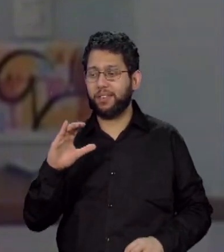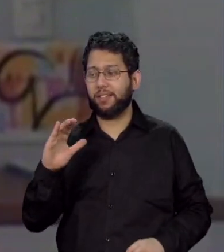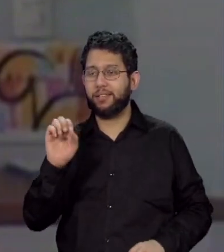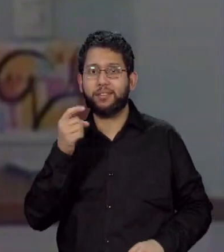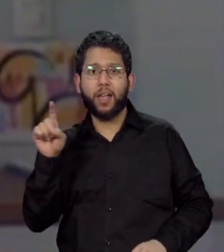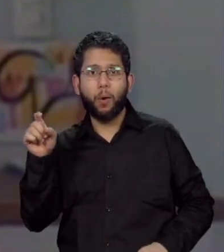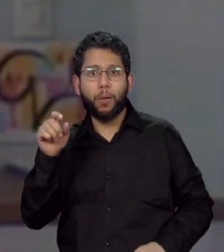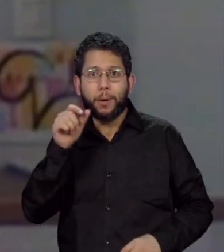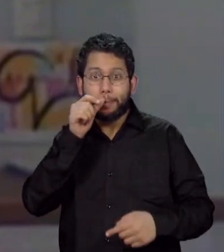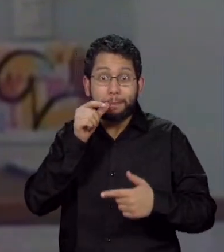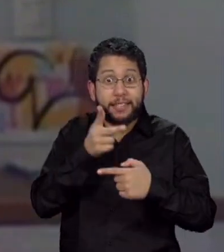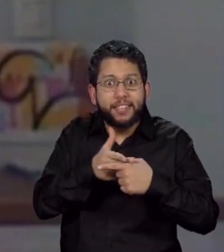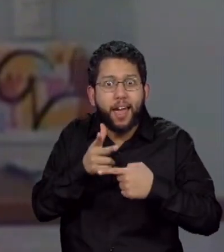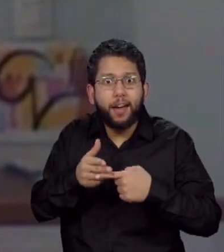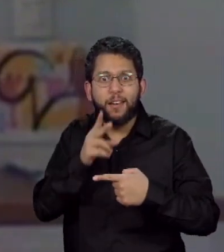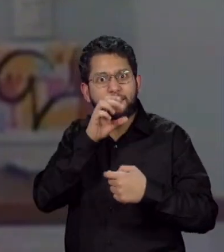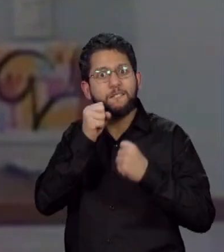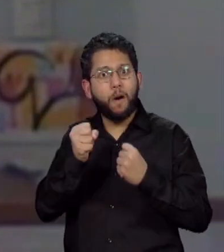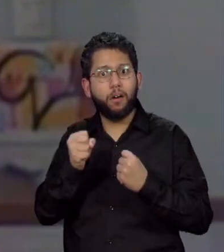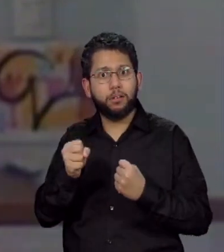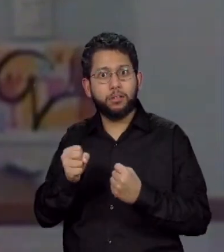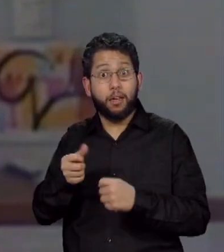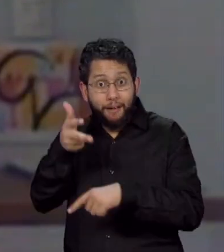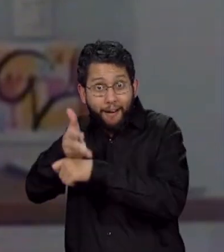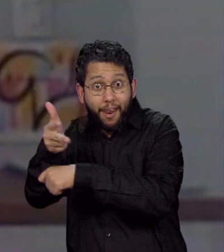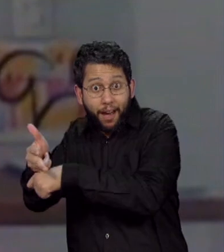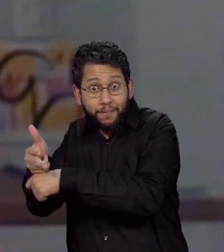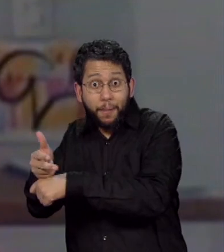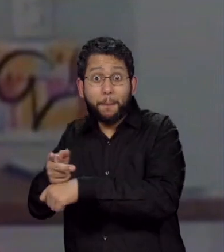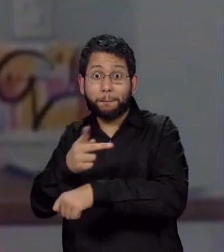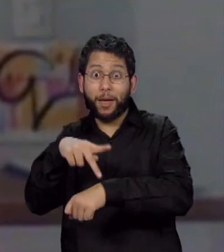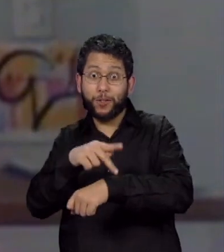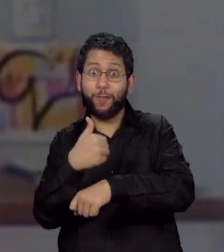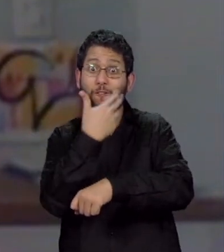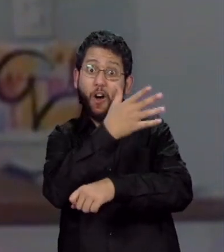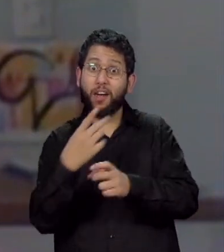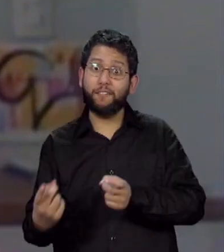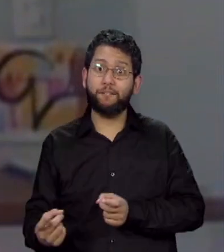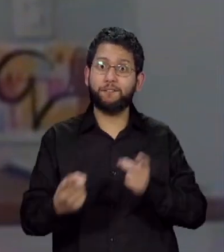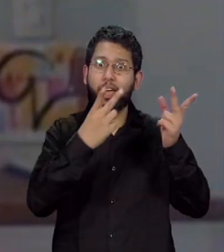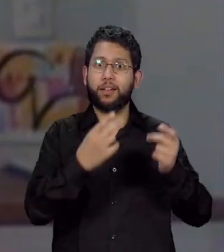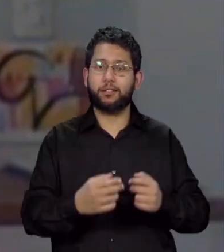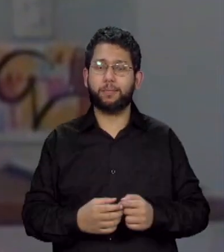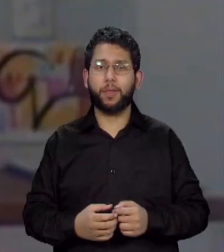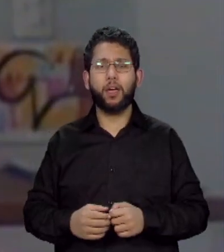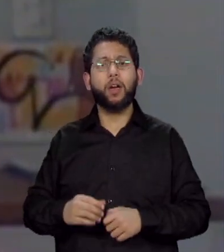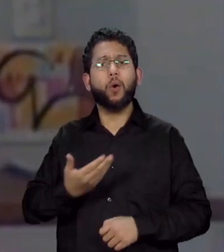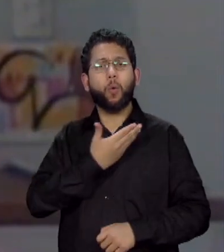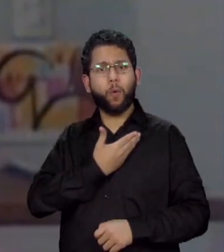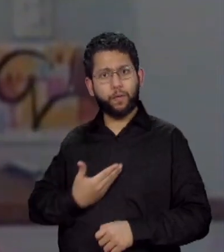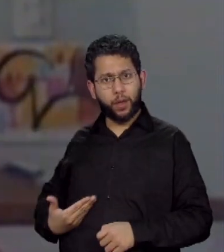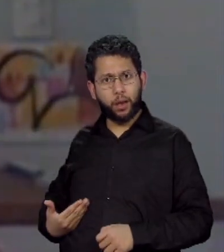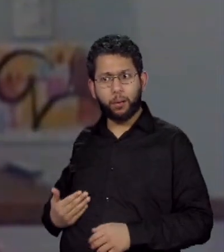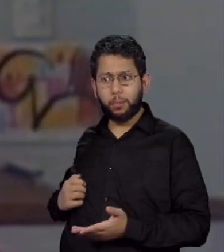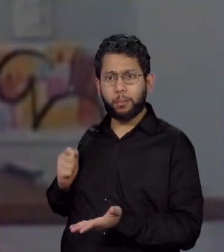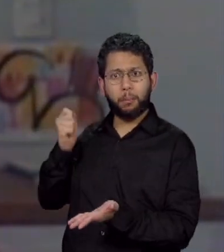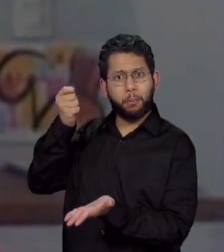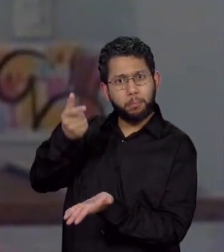muito forte, e que são vendidas para muitos países. Então, o governo, por custear essa TV pública,